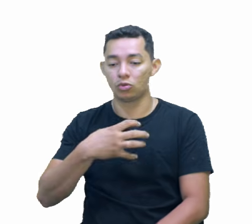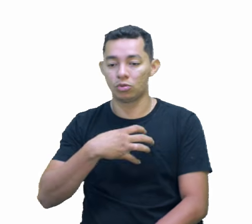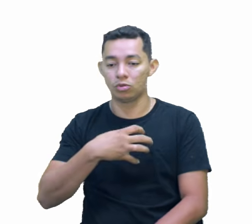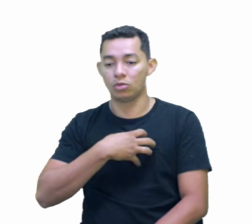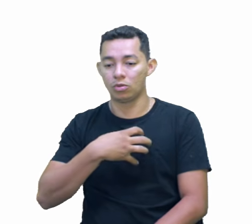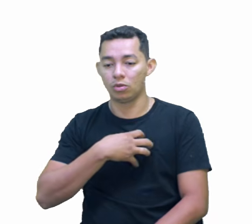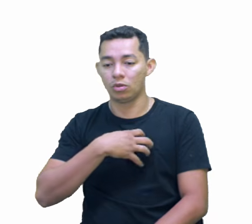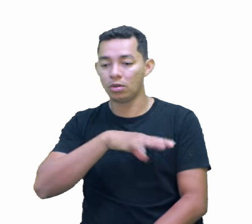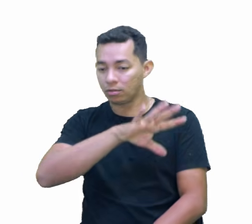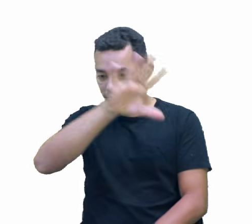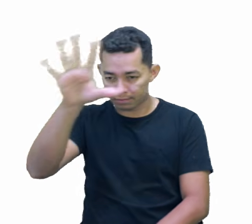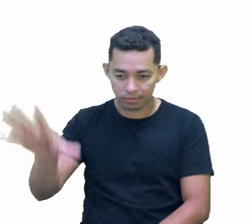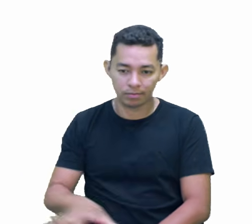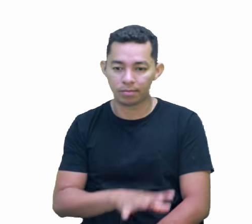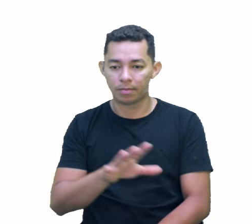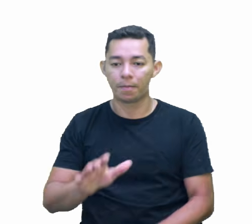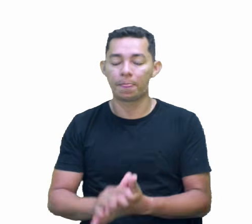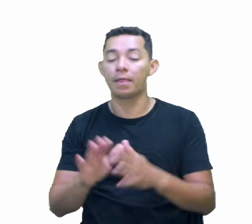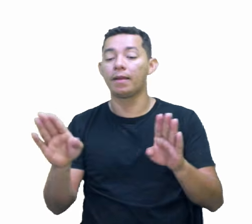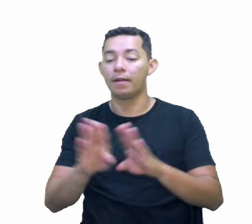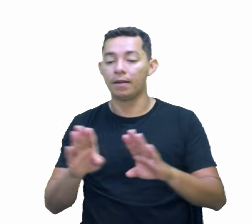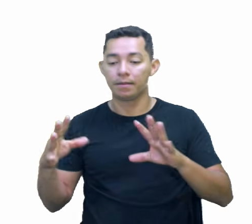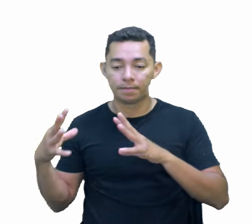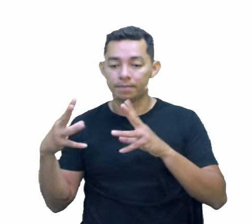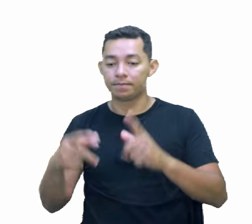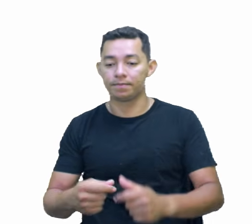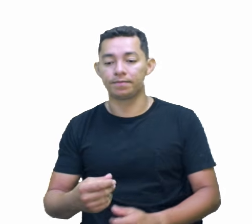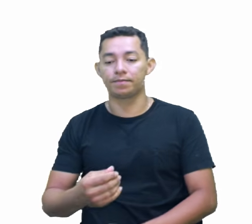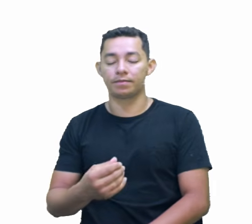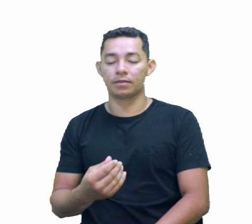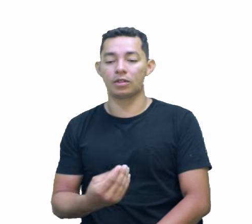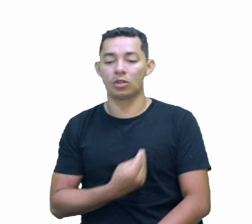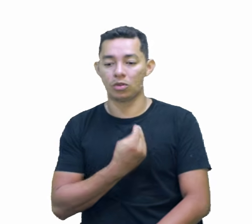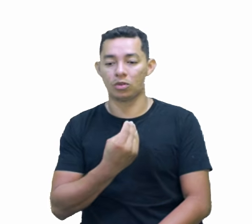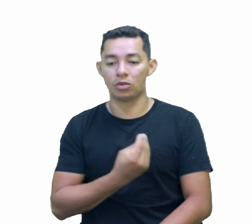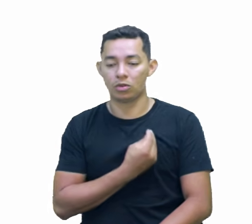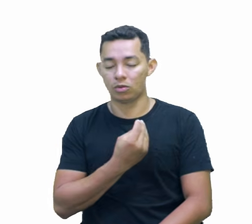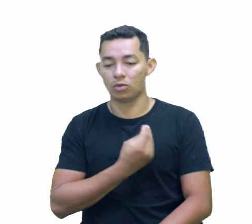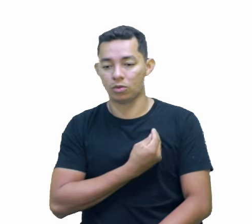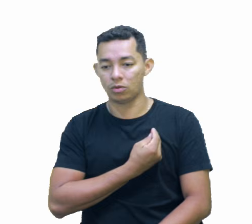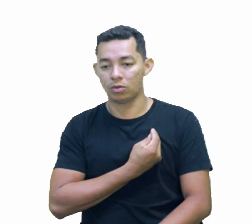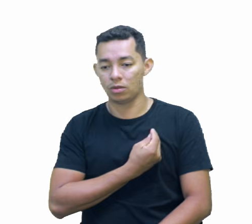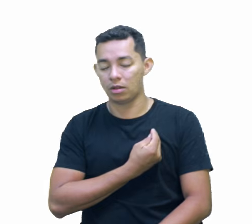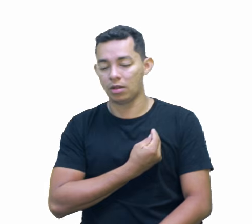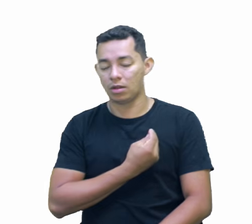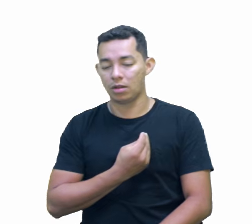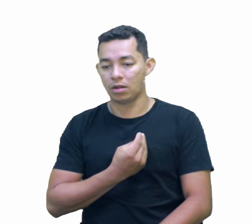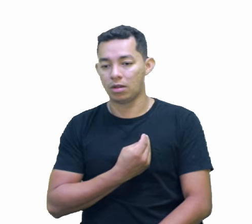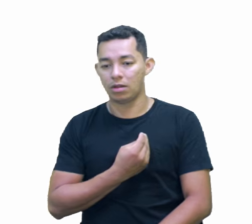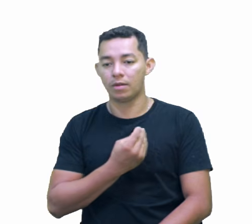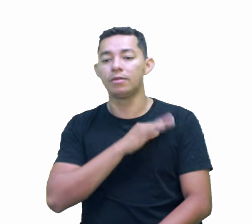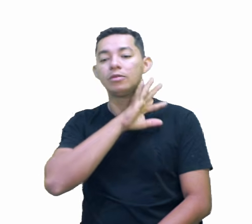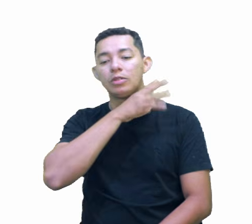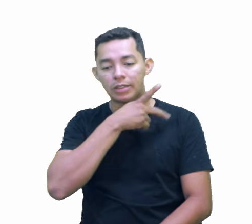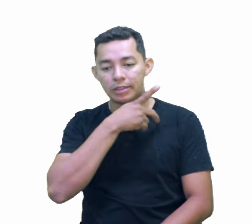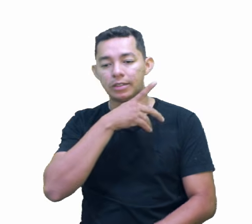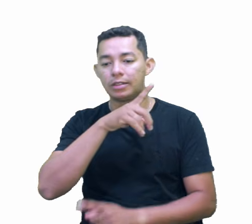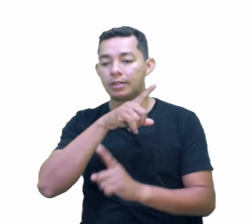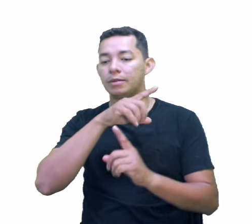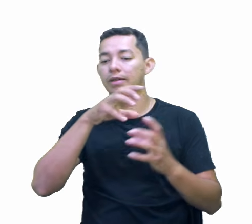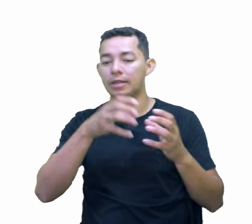nele habitam, né, e suas relações com o ambiente. Então, isso é o estudo da